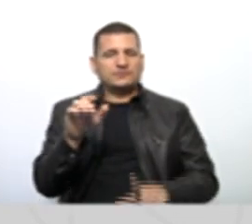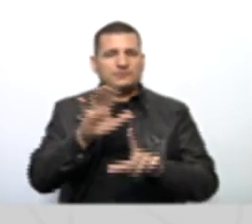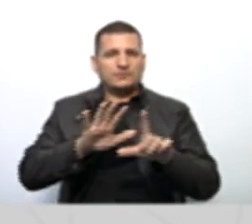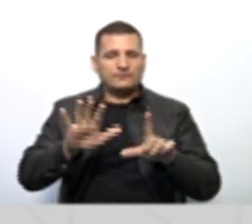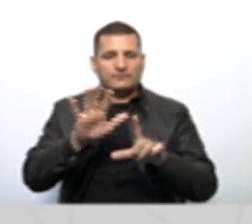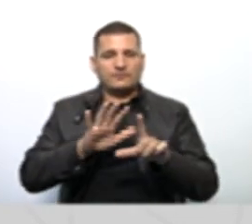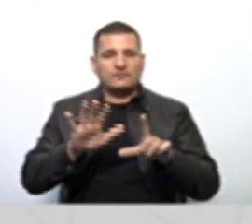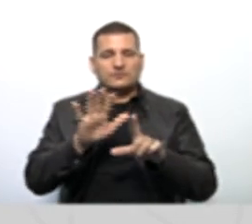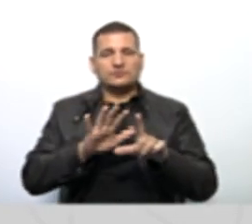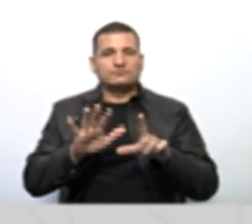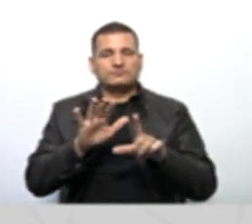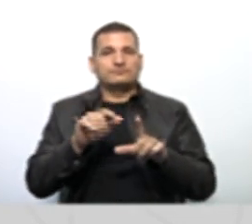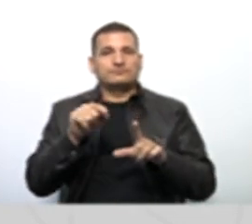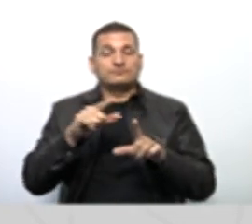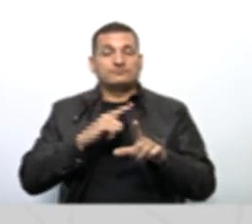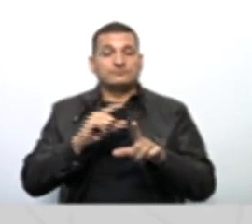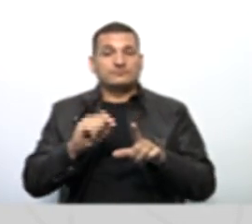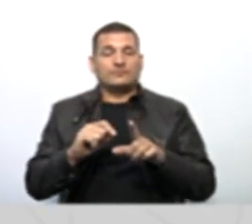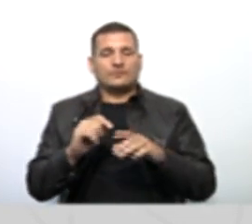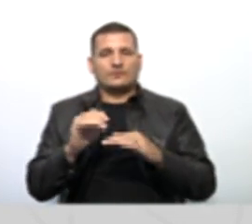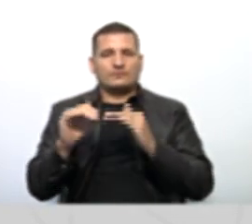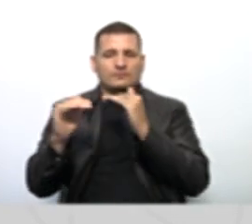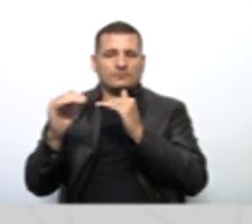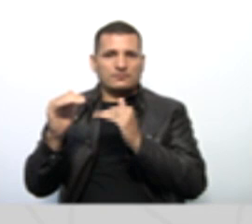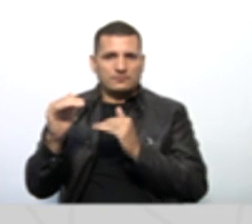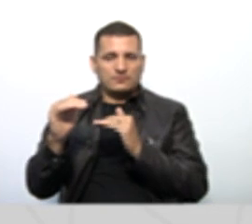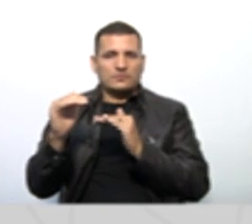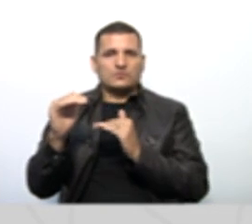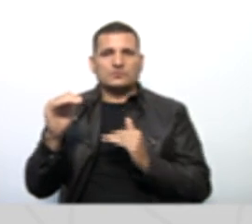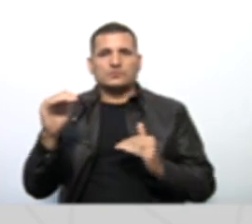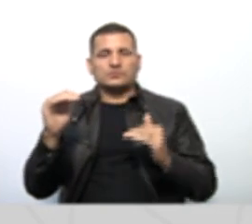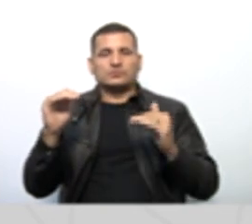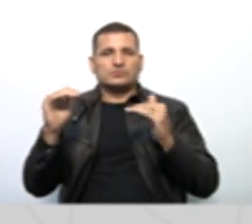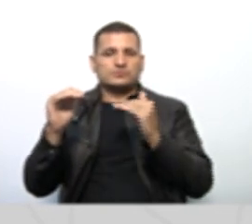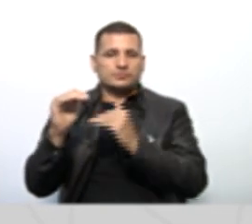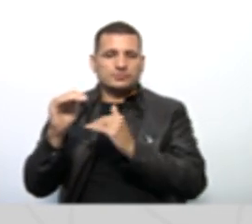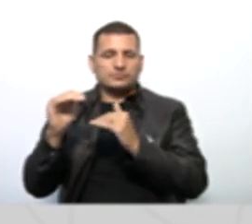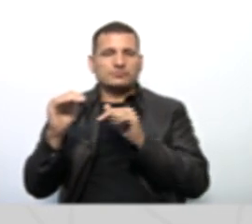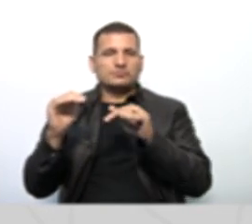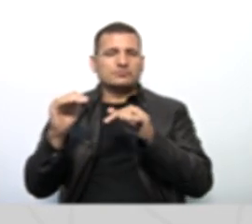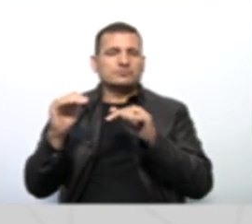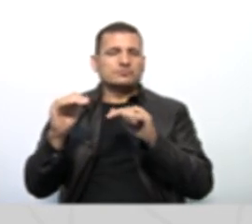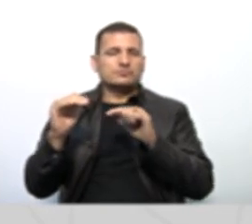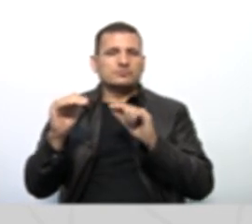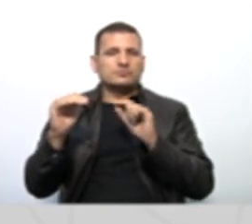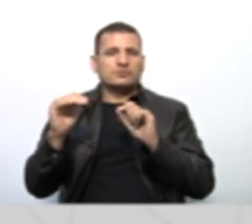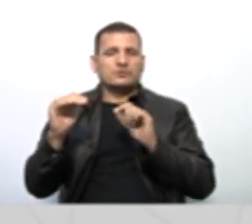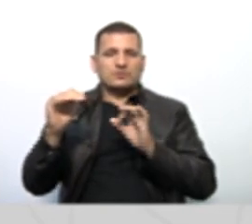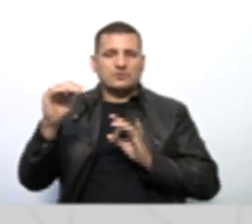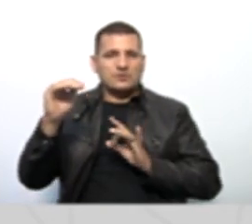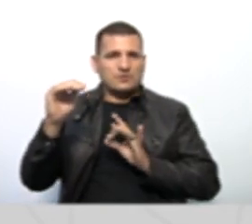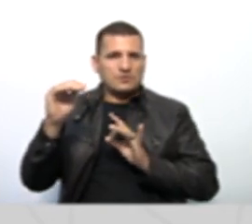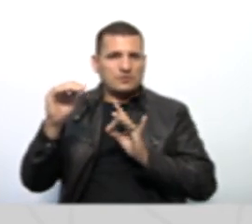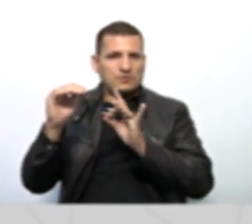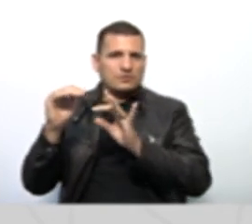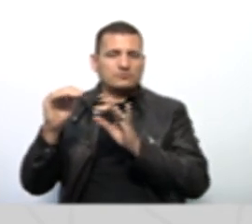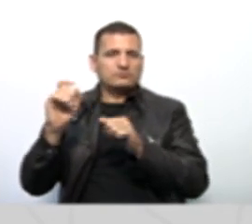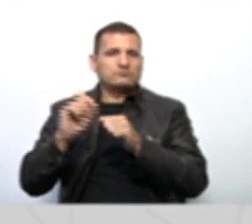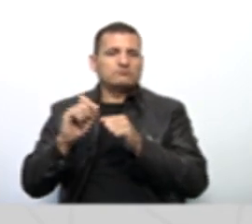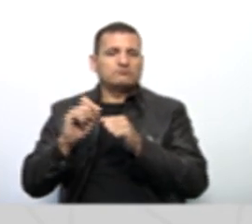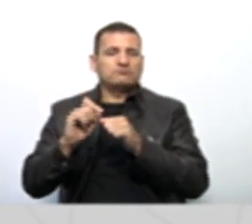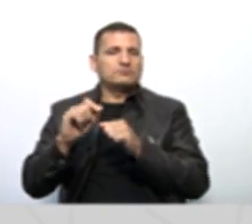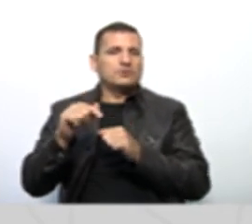camada imediatamente superior ele definir o que cada camada pessoa capaz de executar sem se